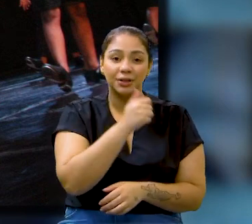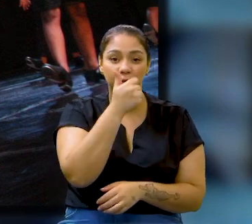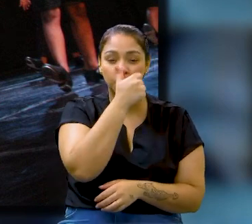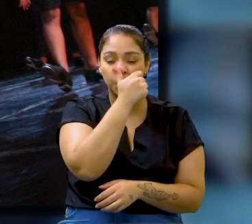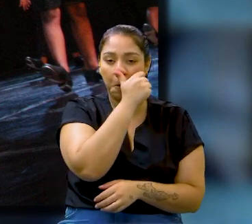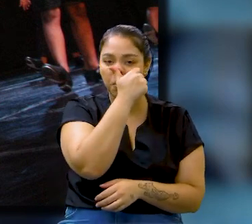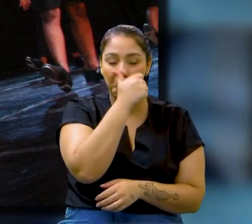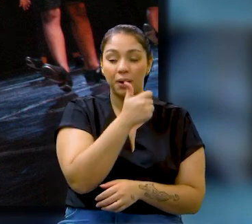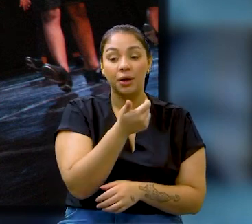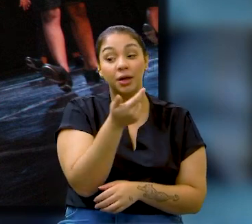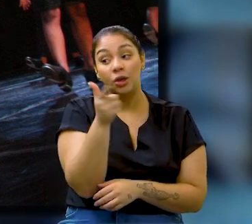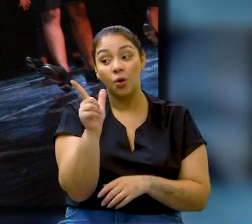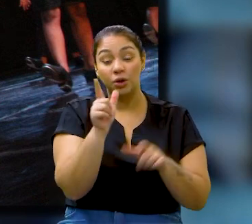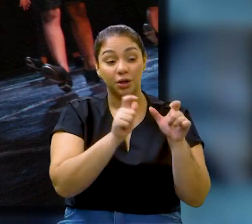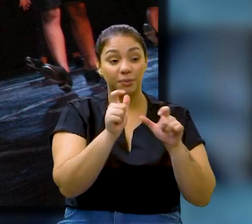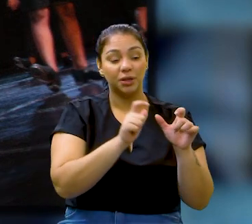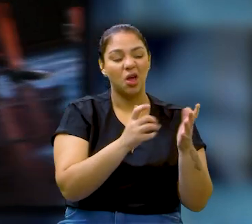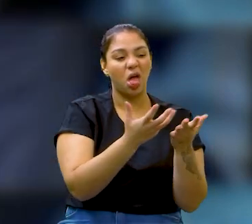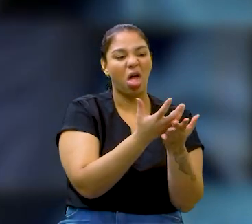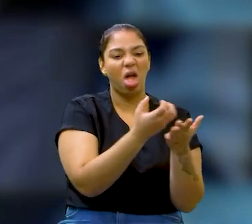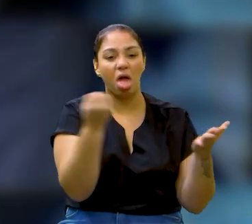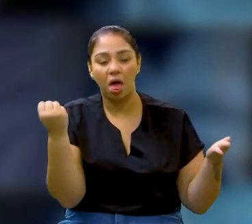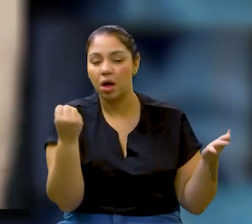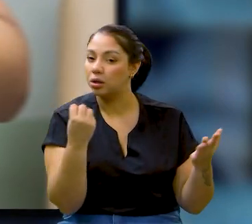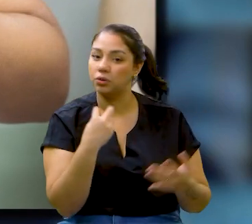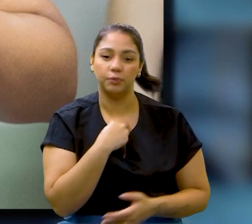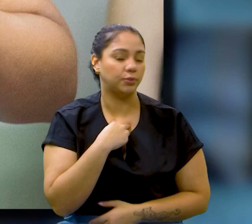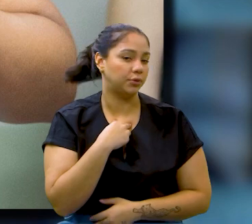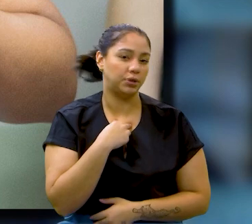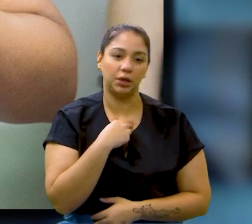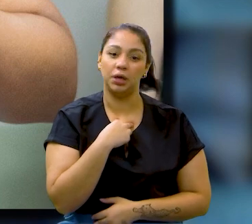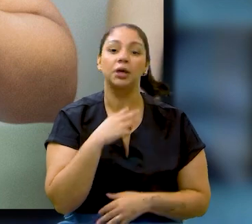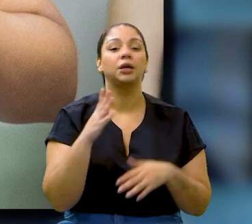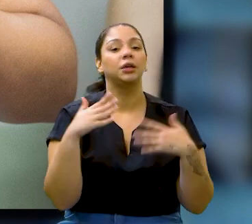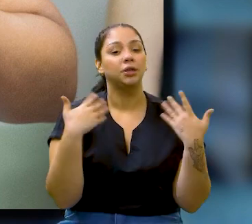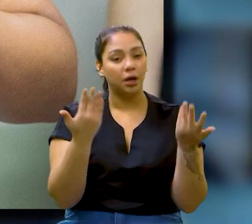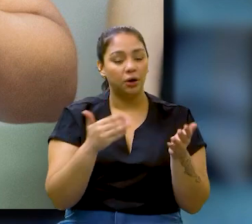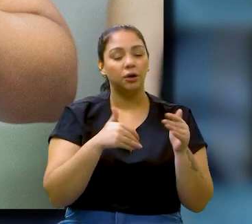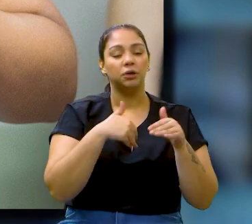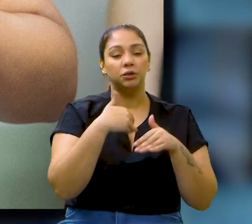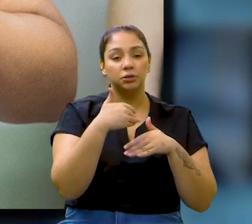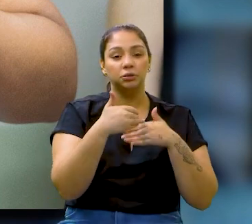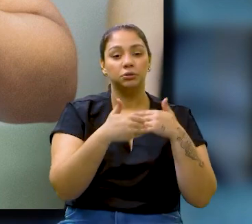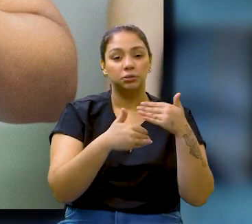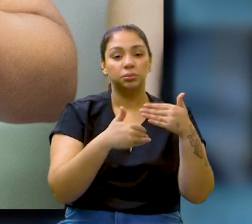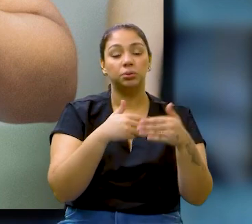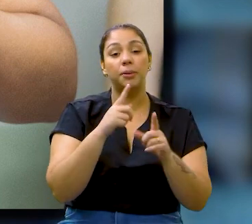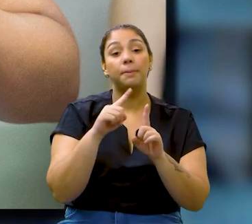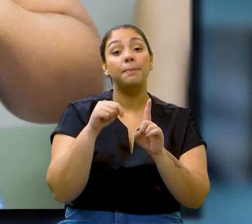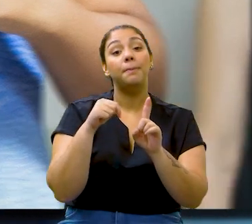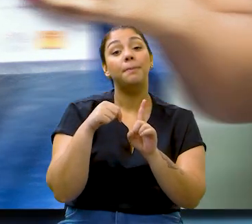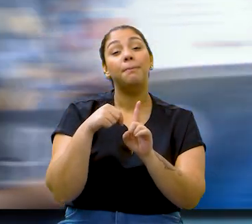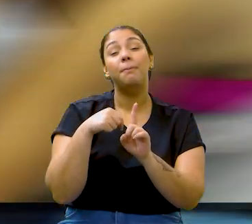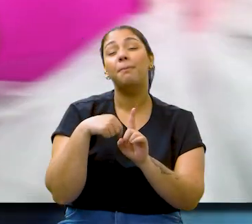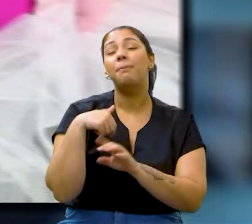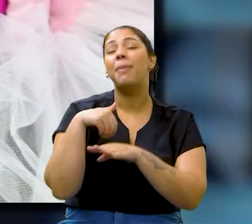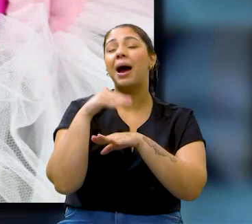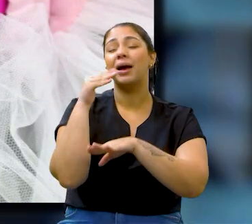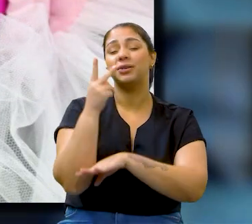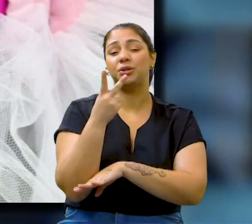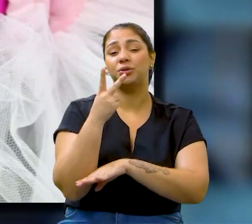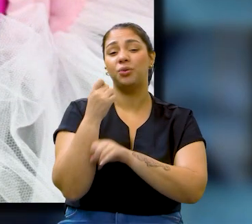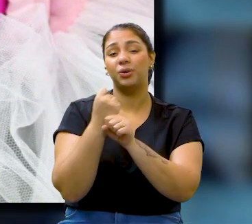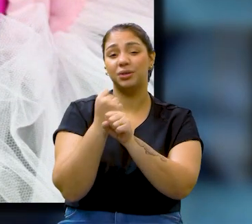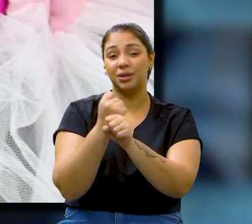não podia simplesmente desalojar essas pessoas, né? Então foi um processo de mais de 2 anos, até